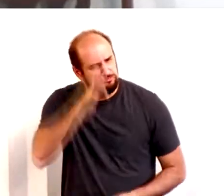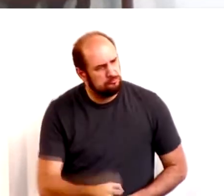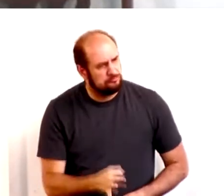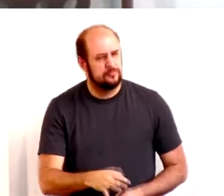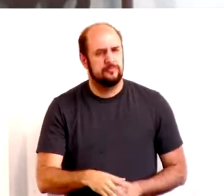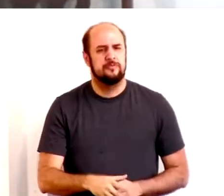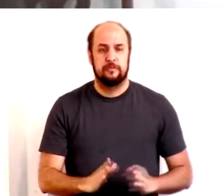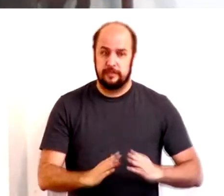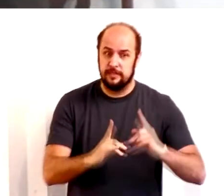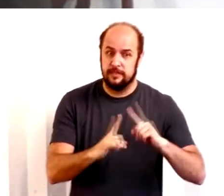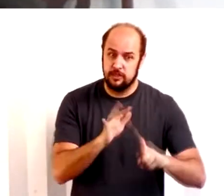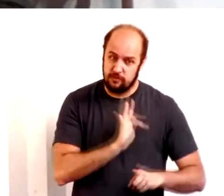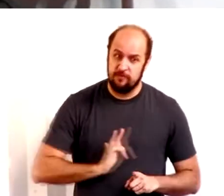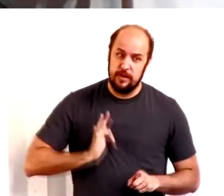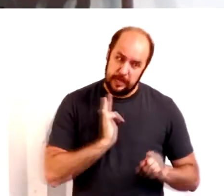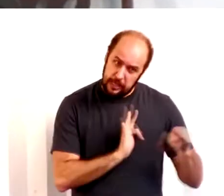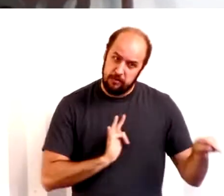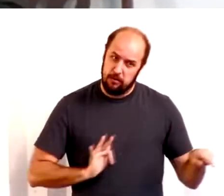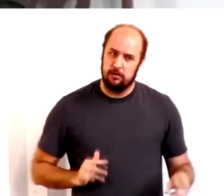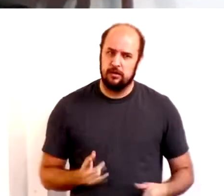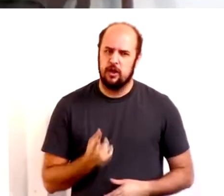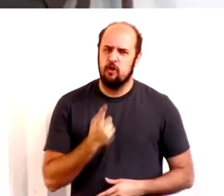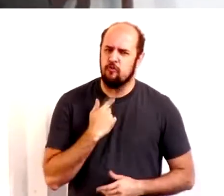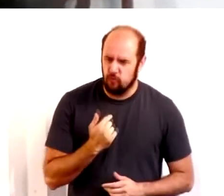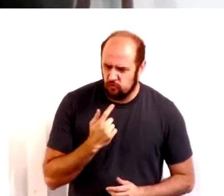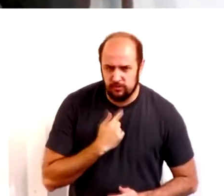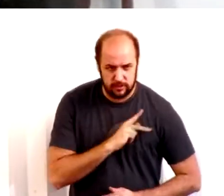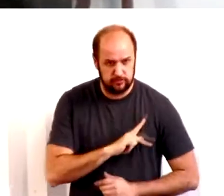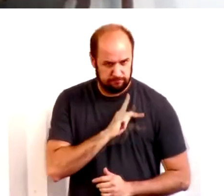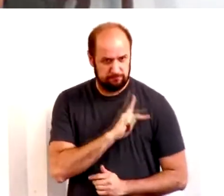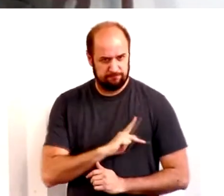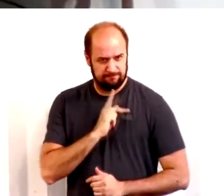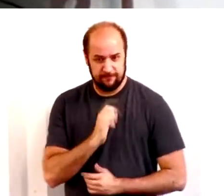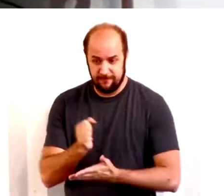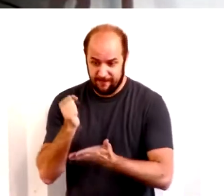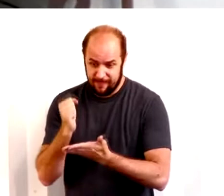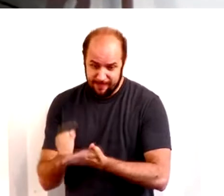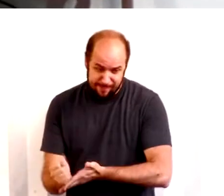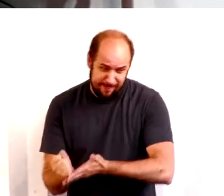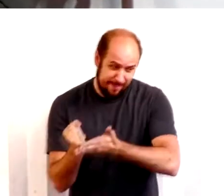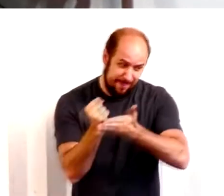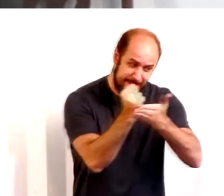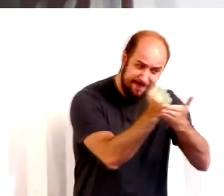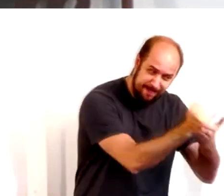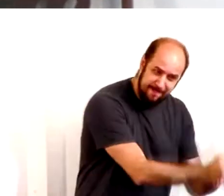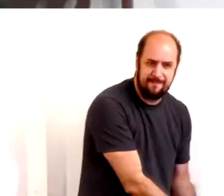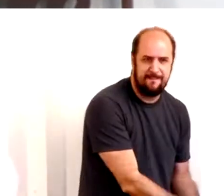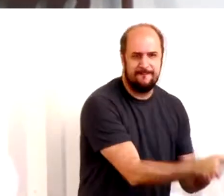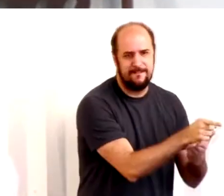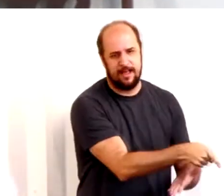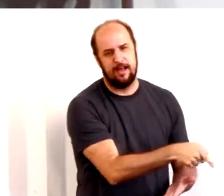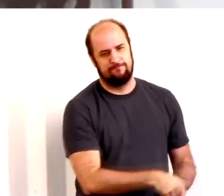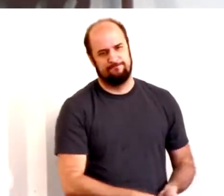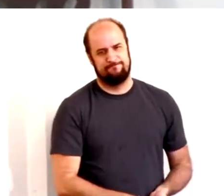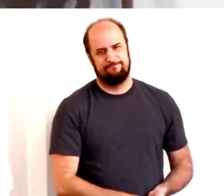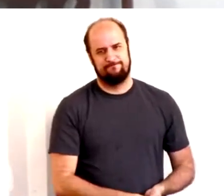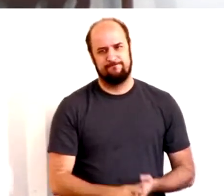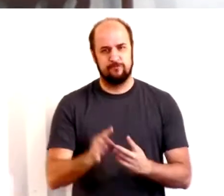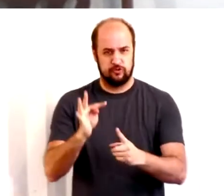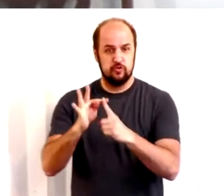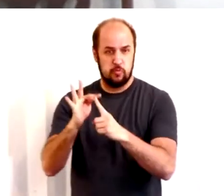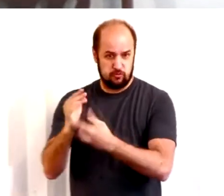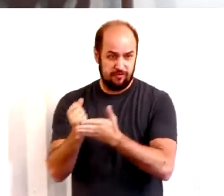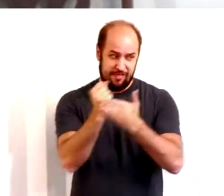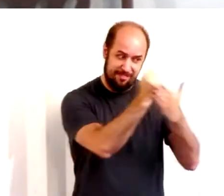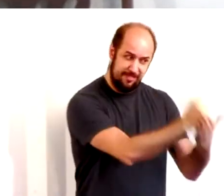igreja de Filipos. E ele tinha o desejo de levar a essa igreja esse amado irmão,